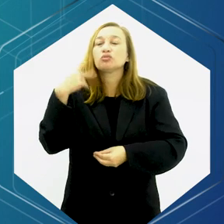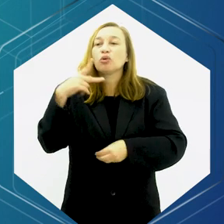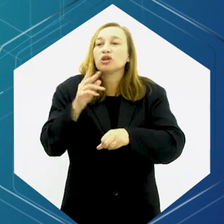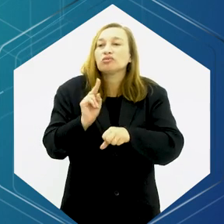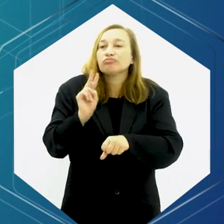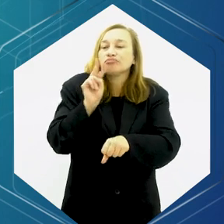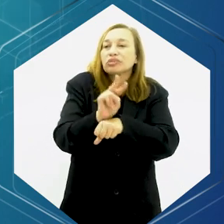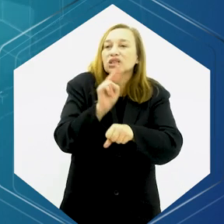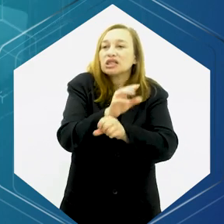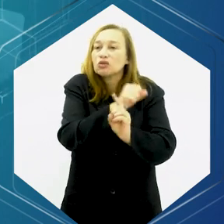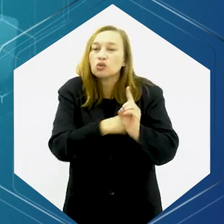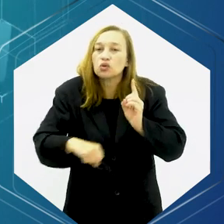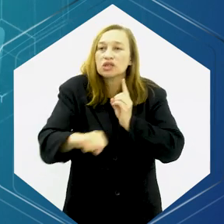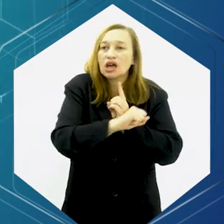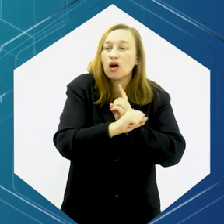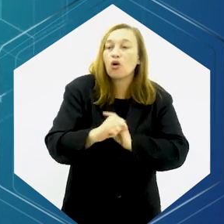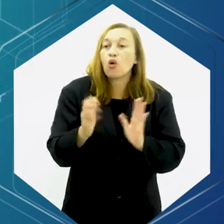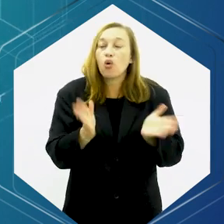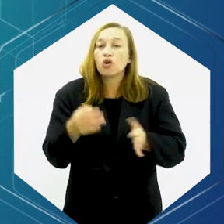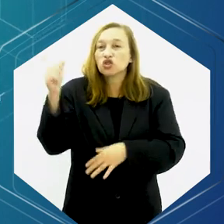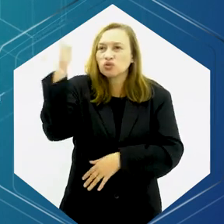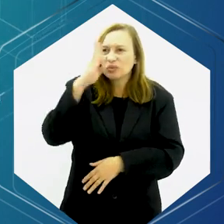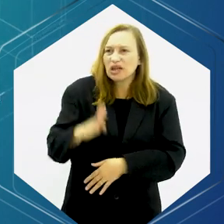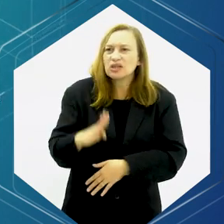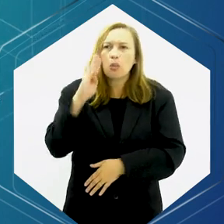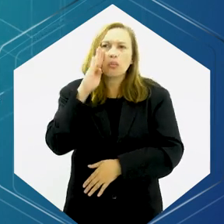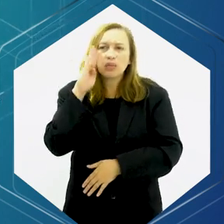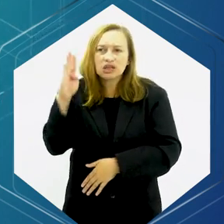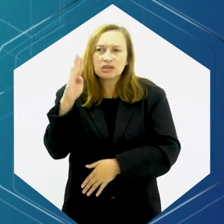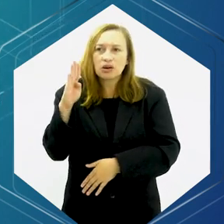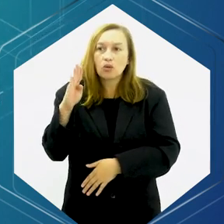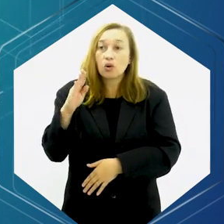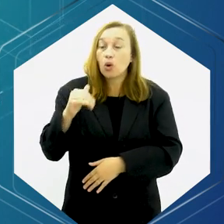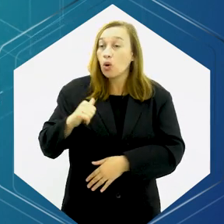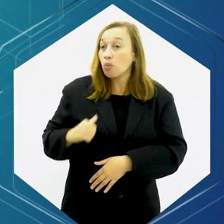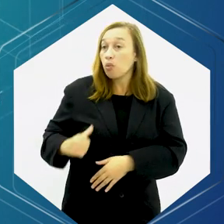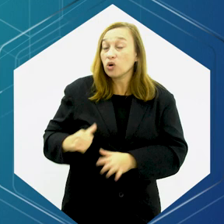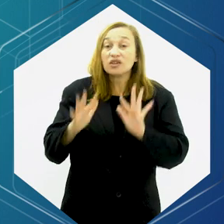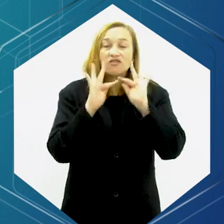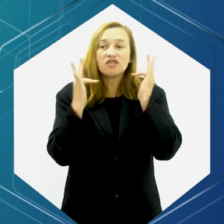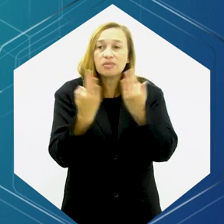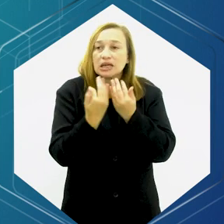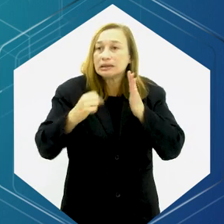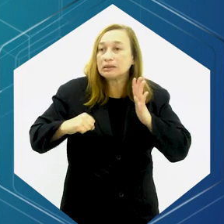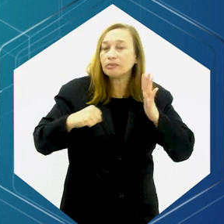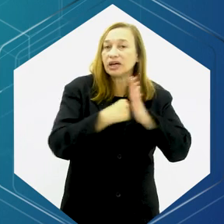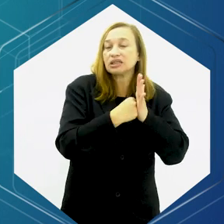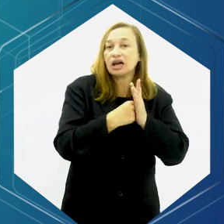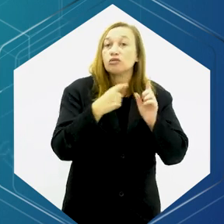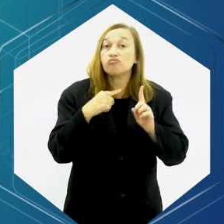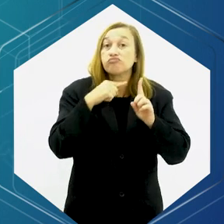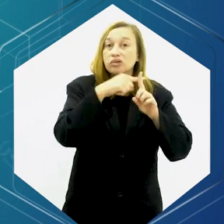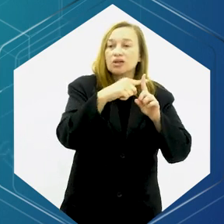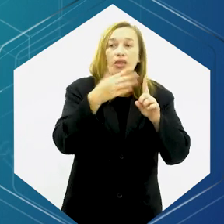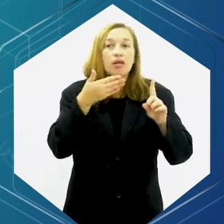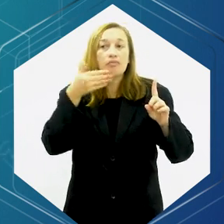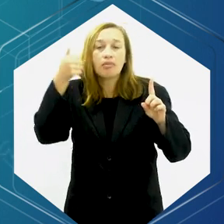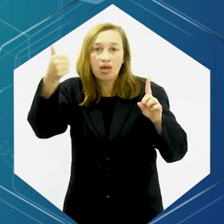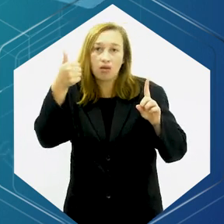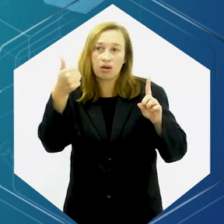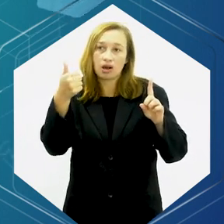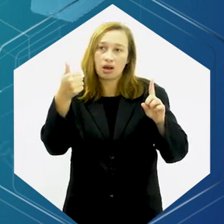Eh como que as políticas de proteção social hoje no Brasil né Principalmente o bolsa família ele também tem